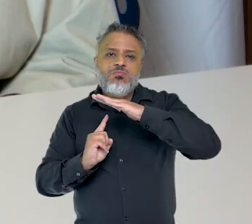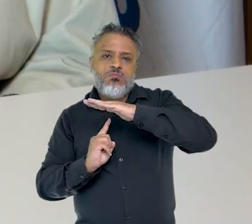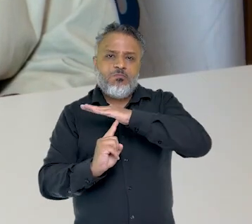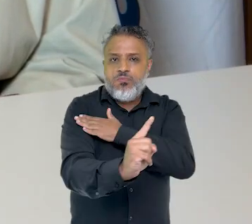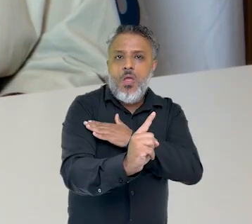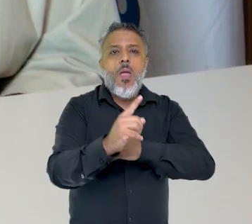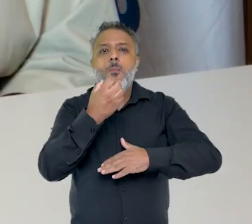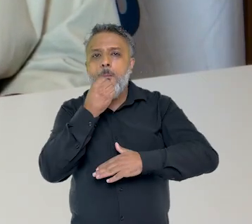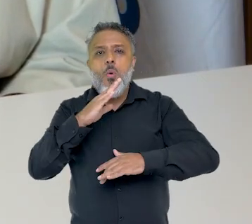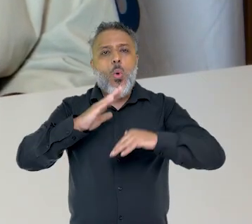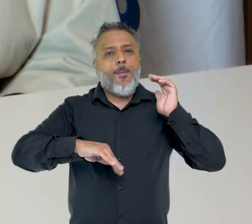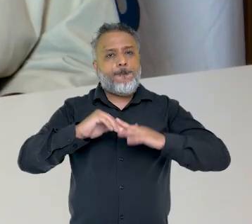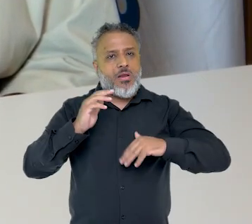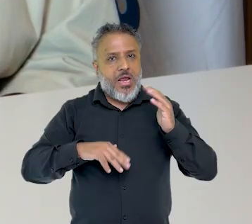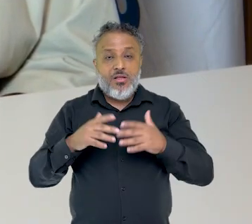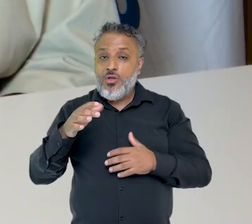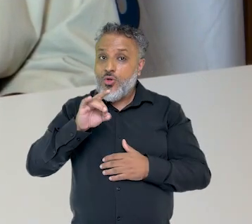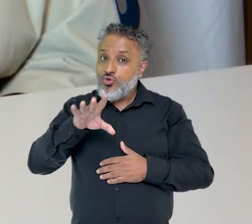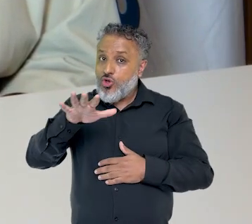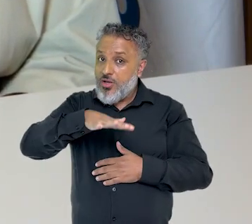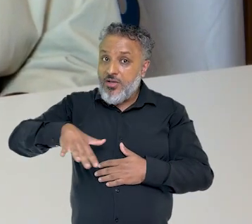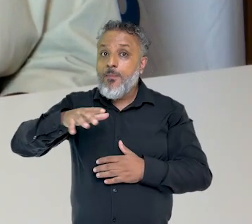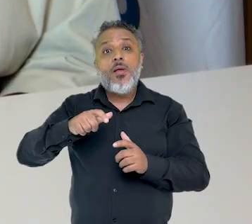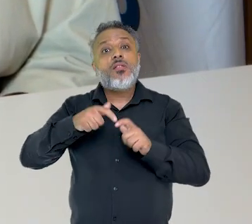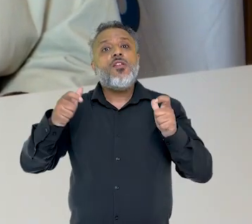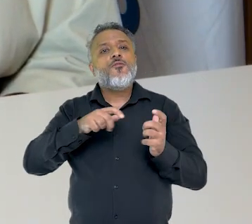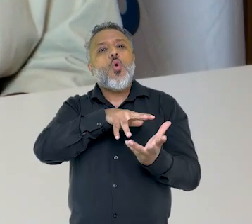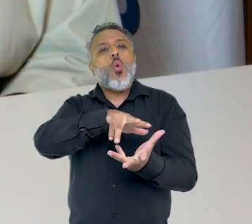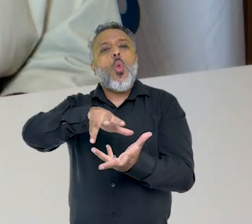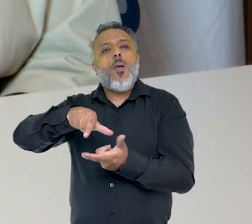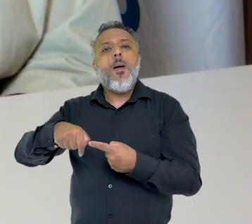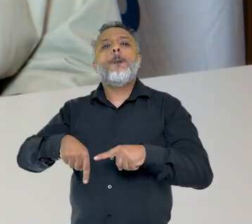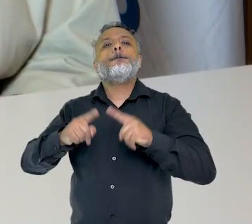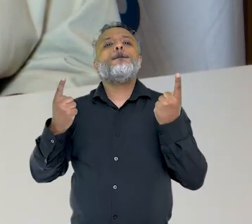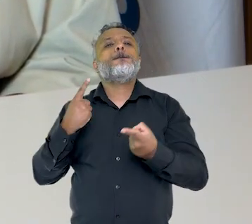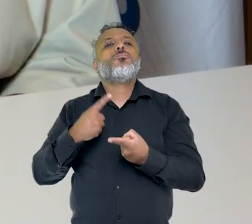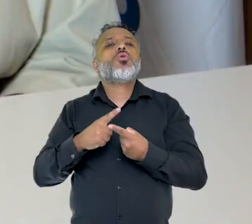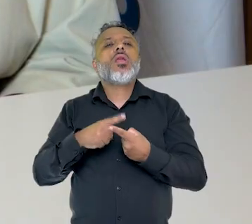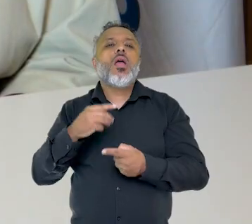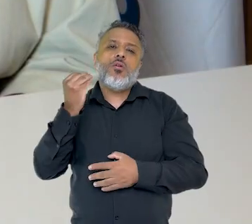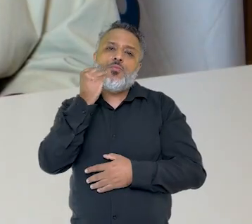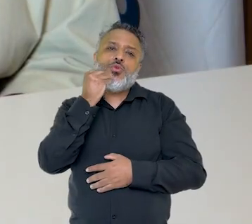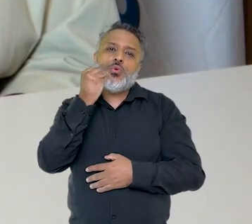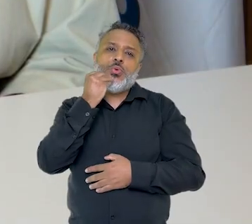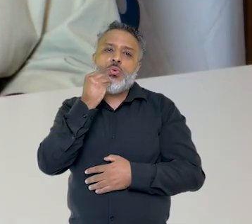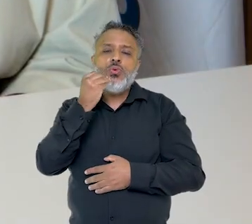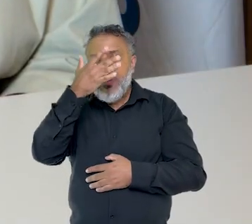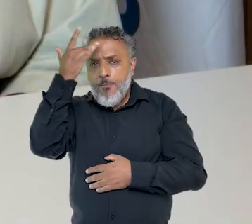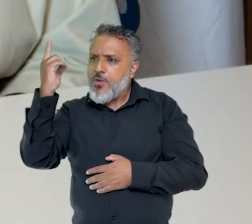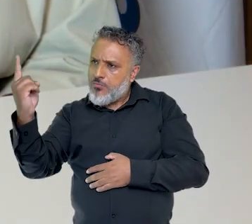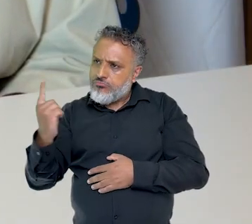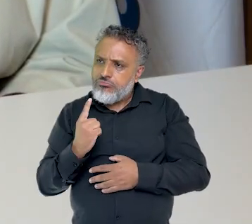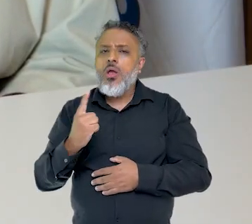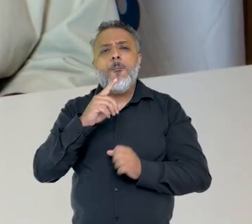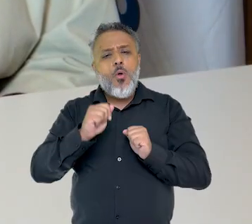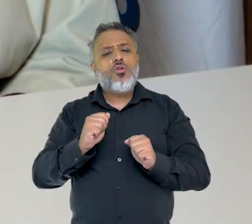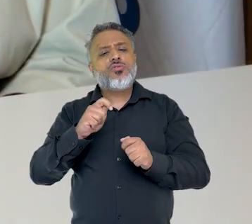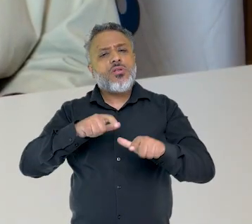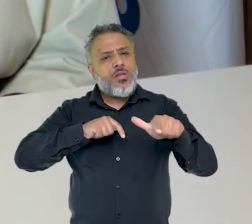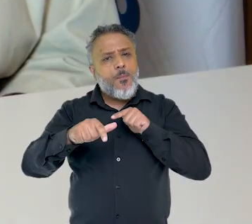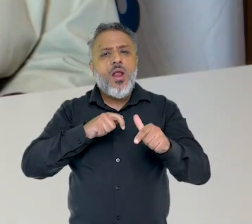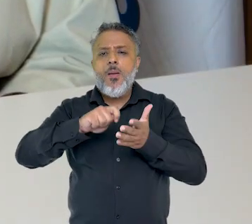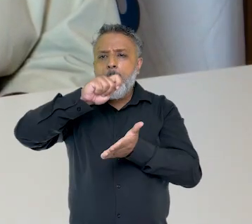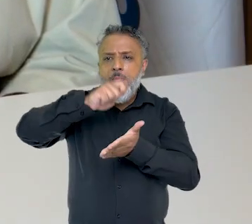boa prática, não só na região, mas a nível global, porque ela oportuniza que essas pessoas possam, como eu disse, trabalhar, matricular os seus